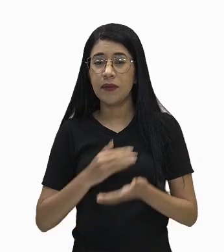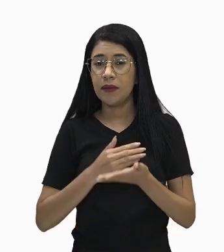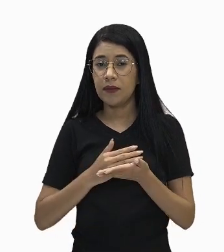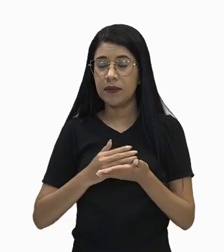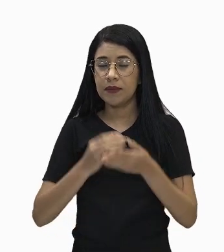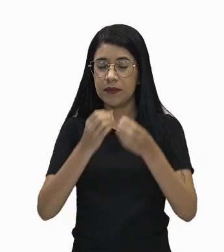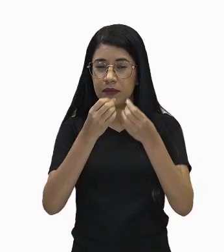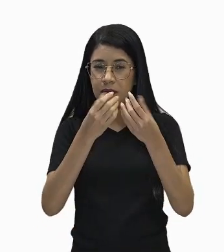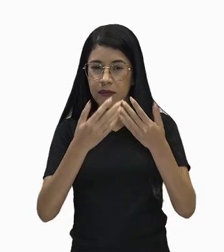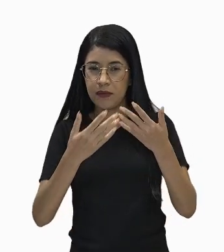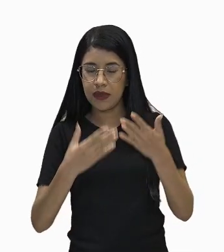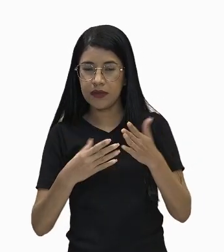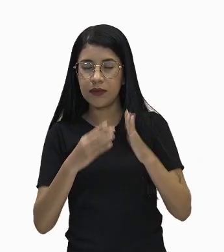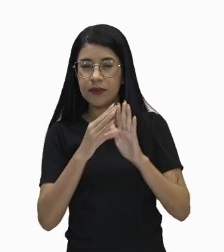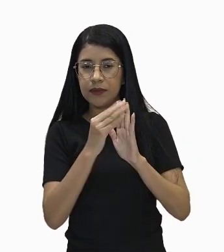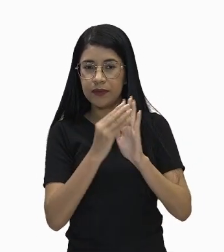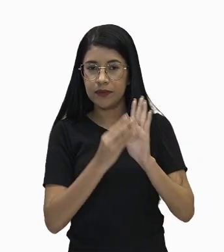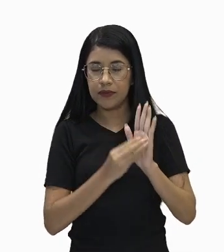Muito bem.